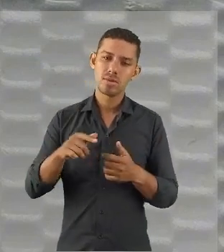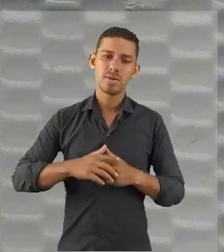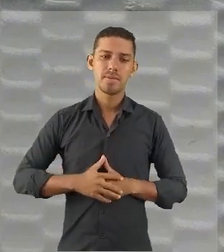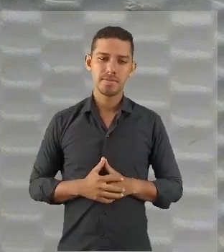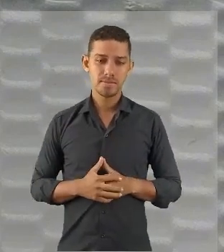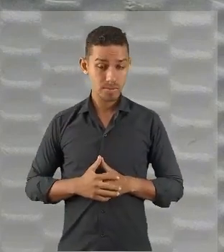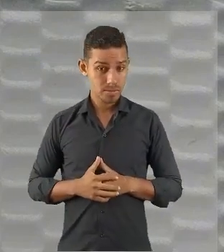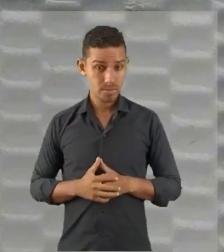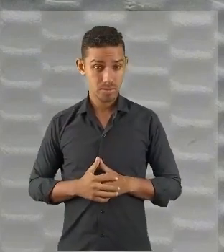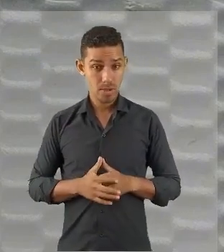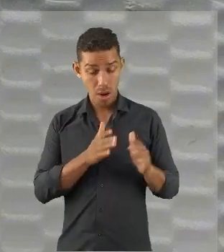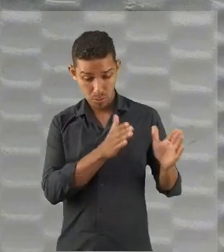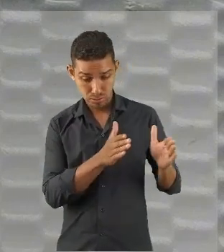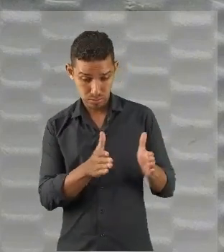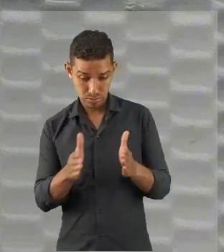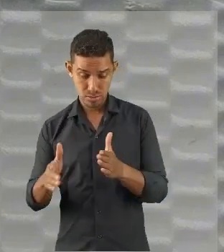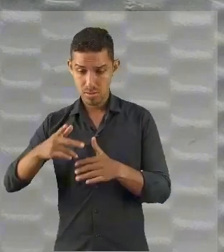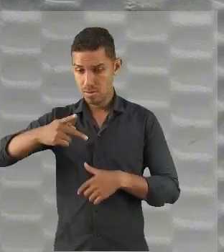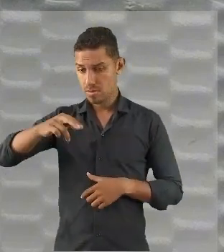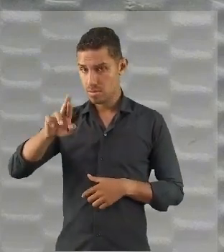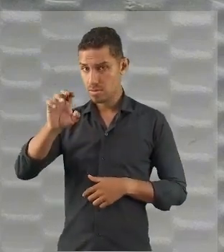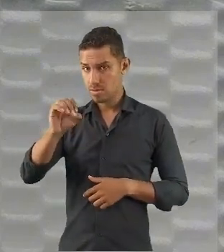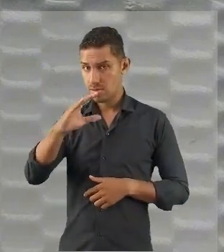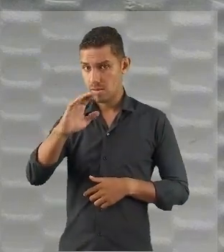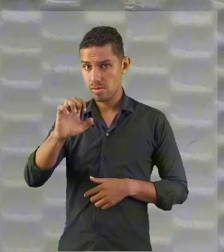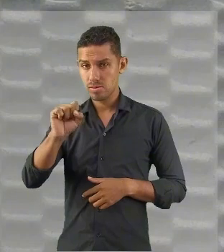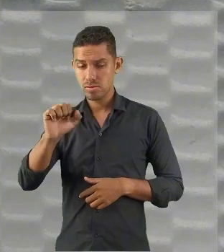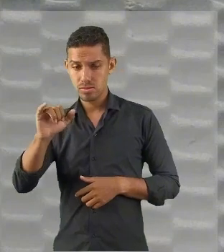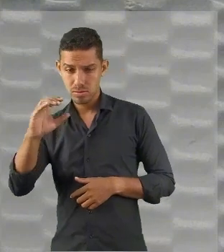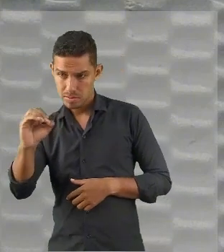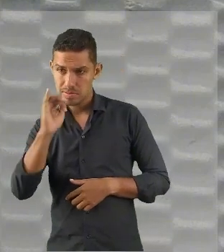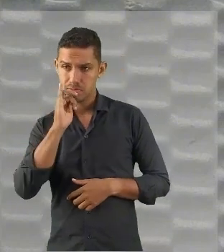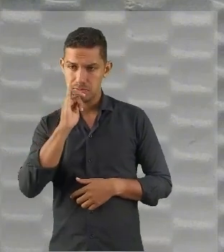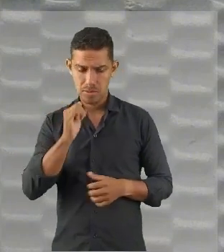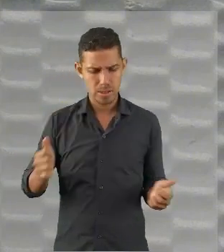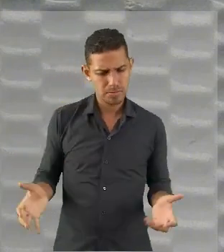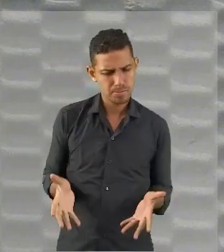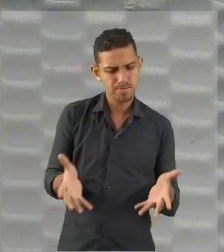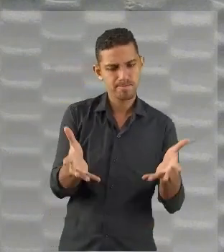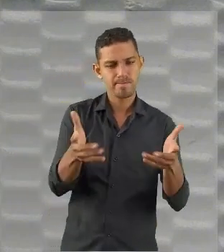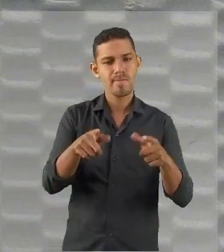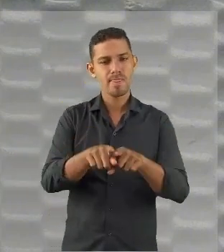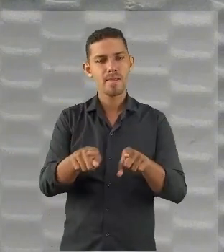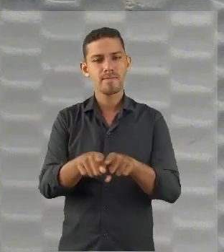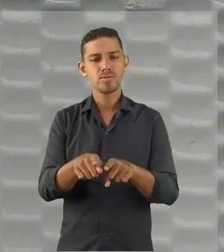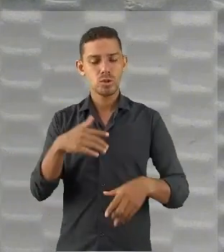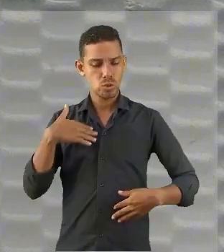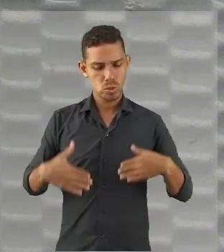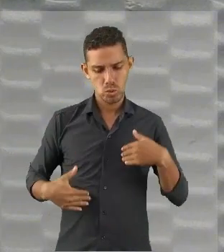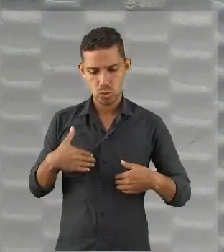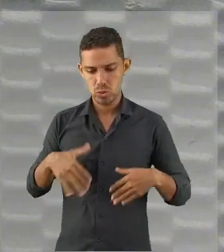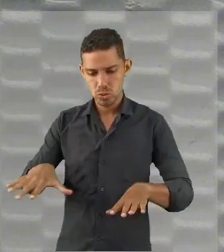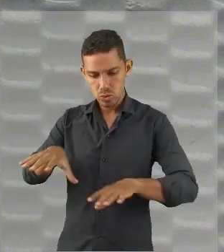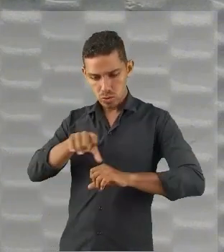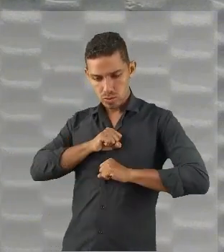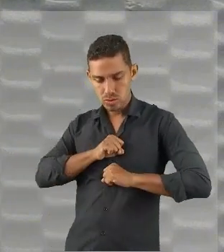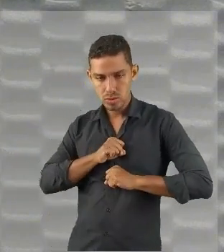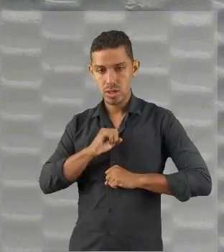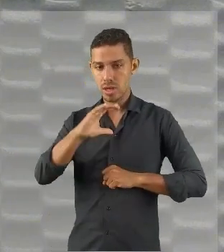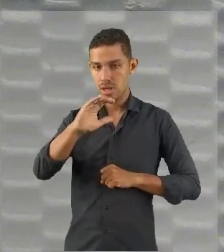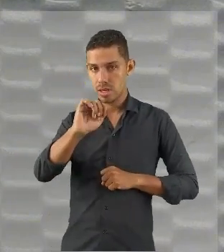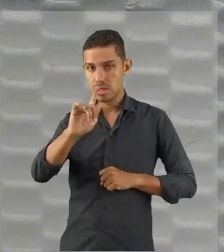tá? Os processos para que a eletricidade se manifeste, para que os corpos adquiram